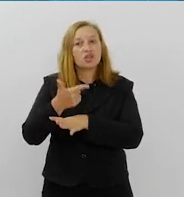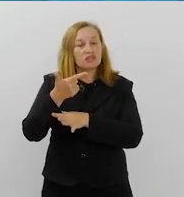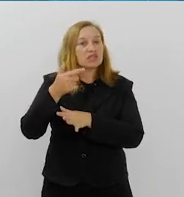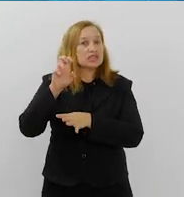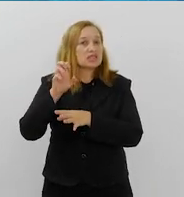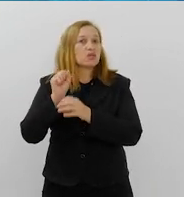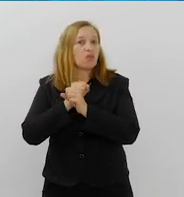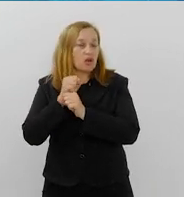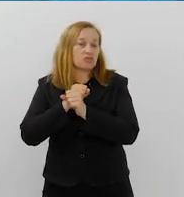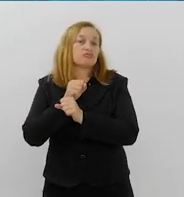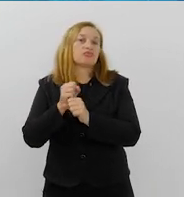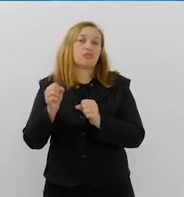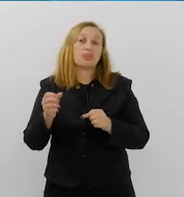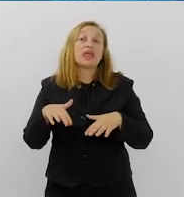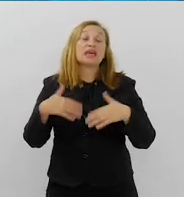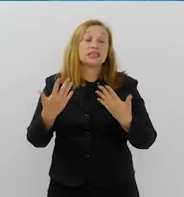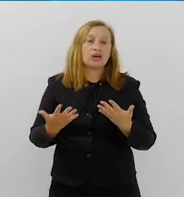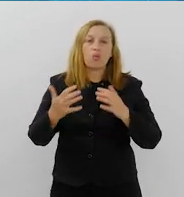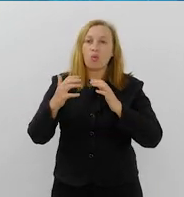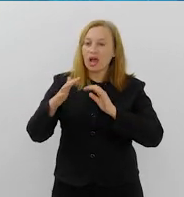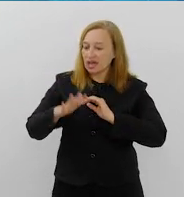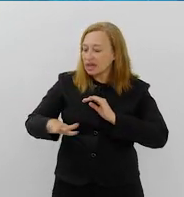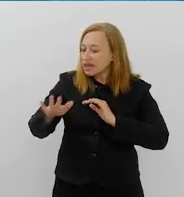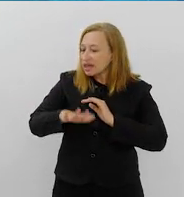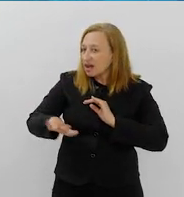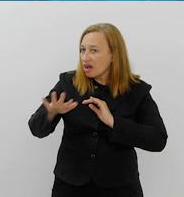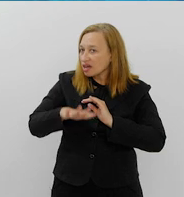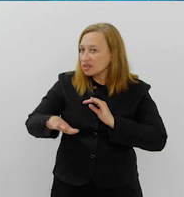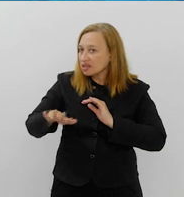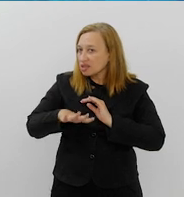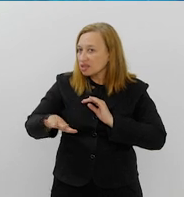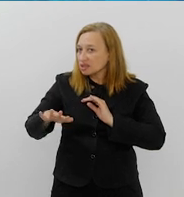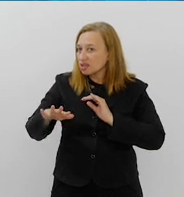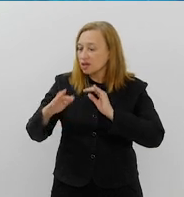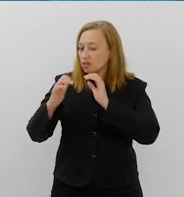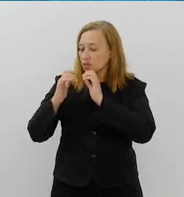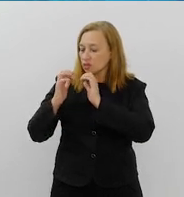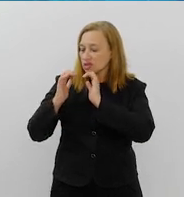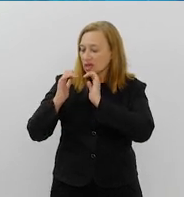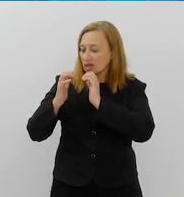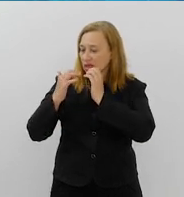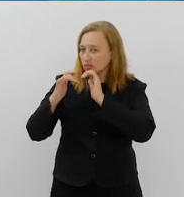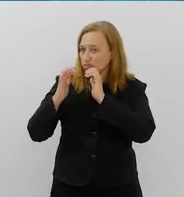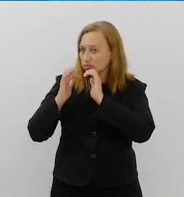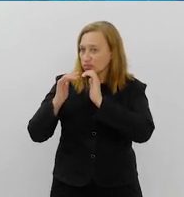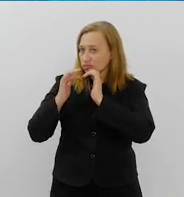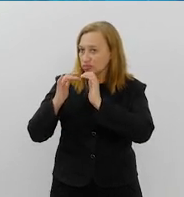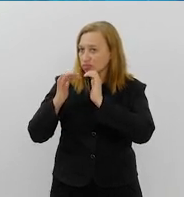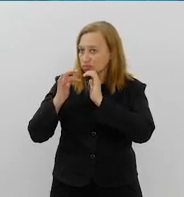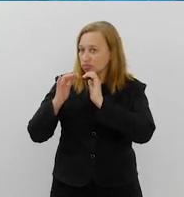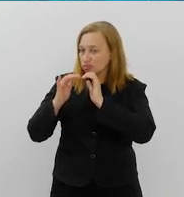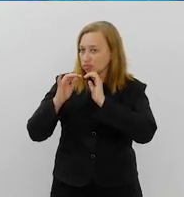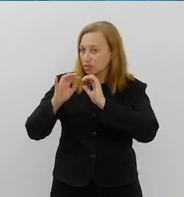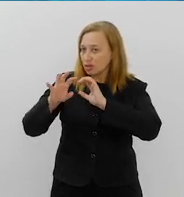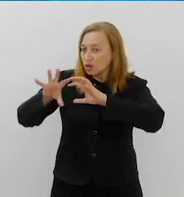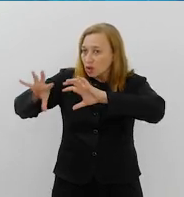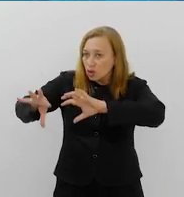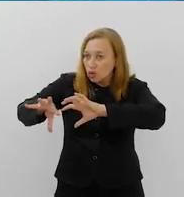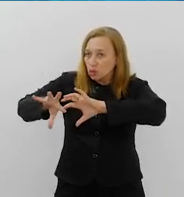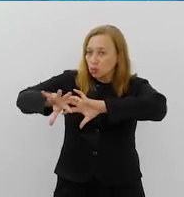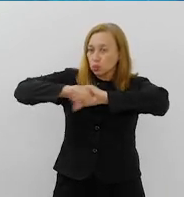por volta dos seus 25 anos. Então, a criança que está lá com o cérebro pronto para receber